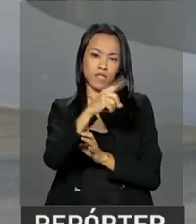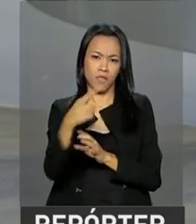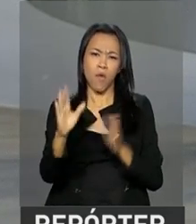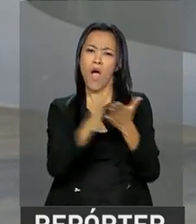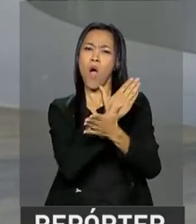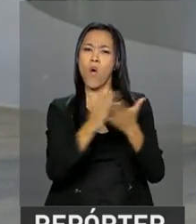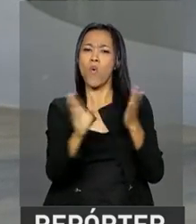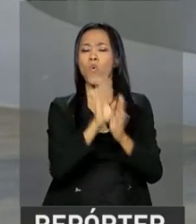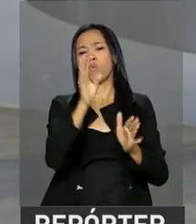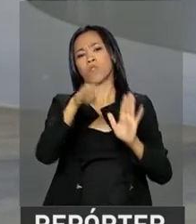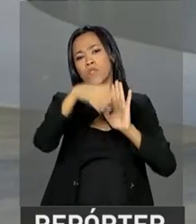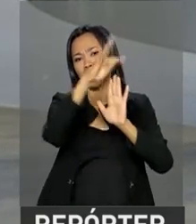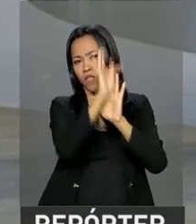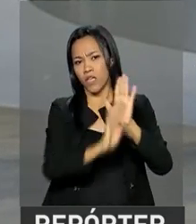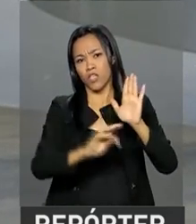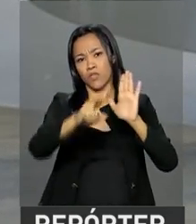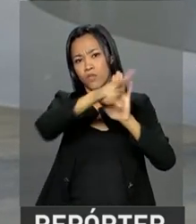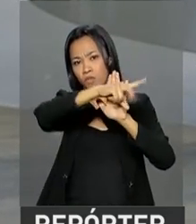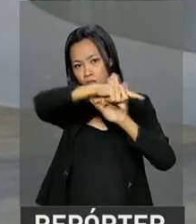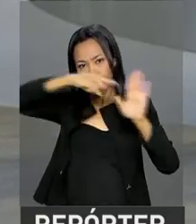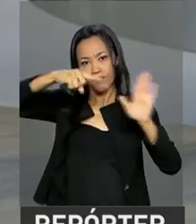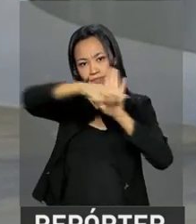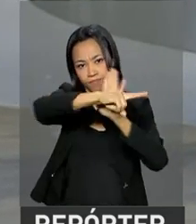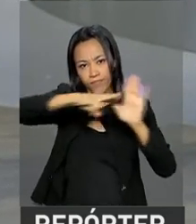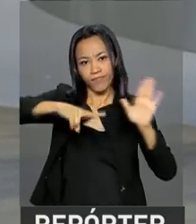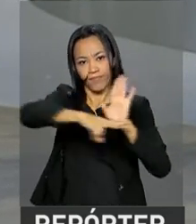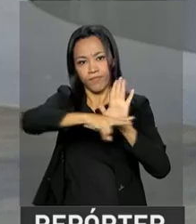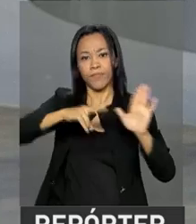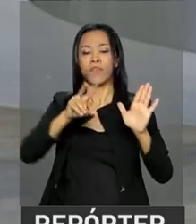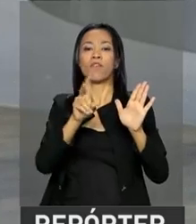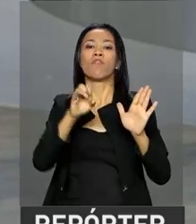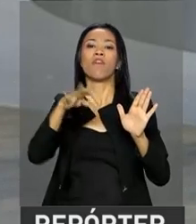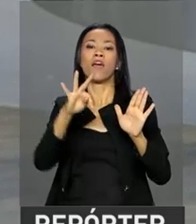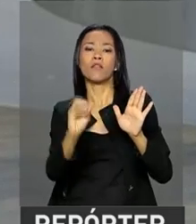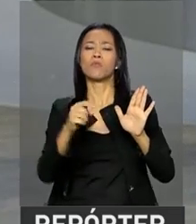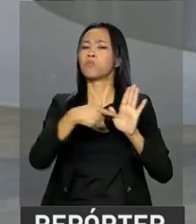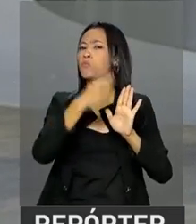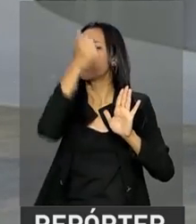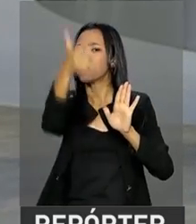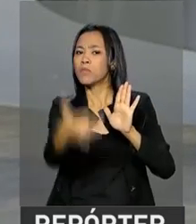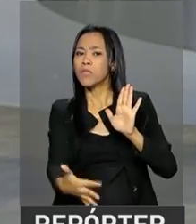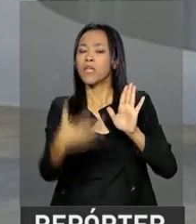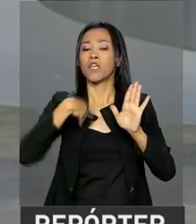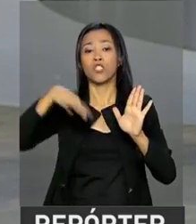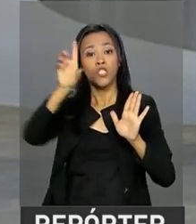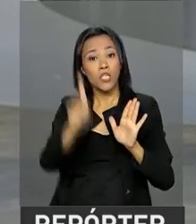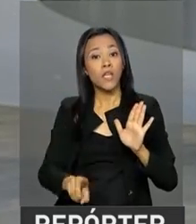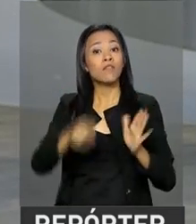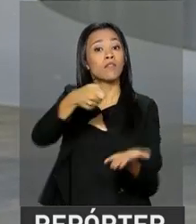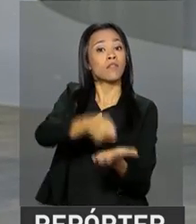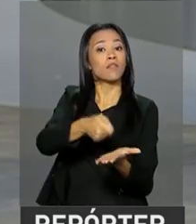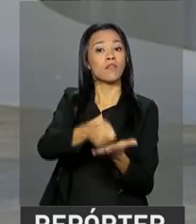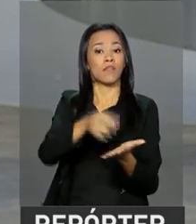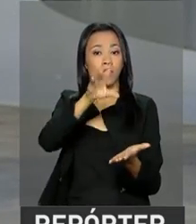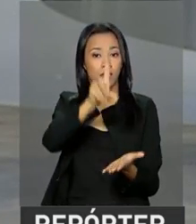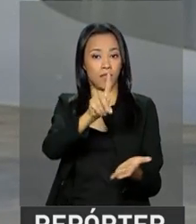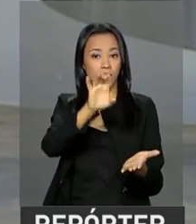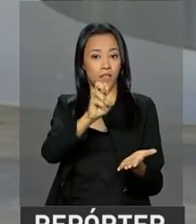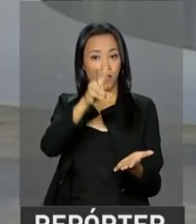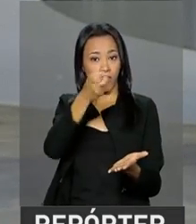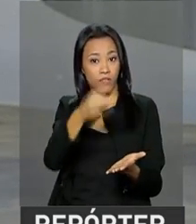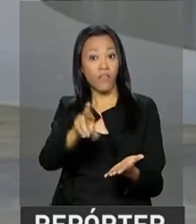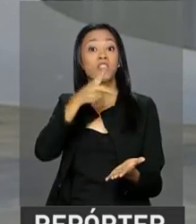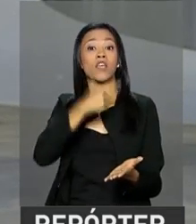2013 no Congresso Nacional a norma trata dos direitos e deveres do migrante e do visitante no Brasil